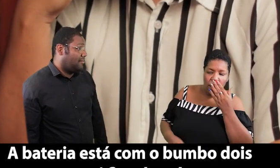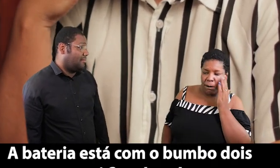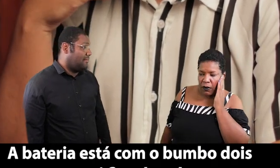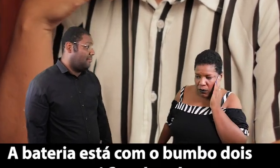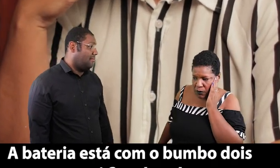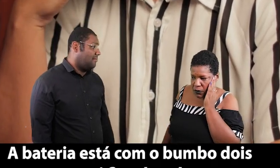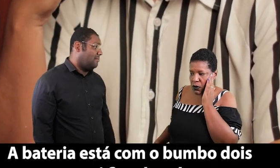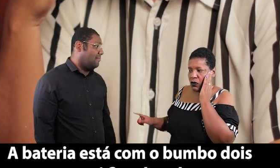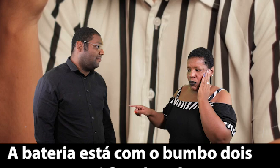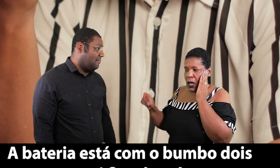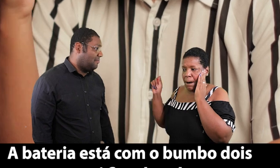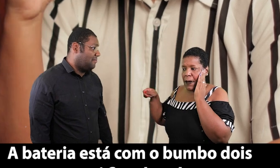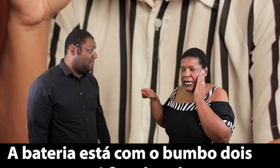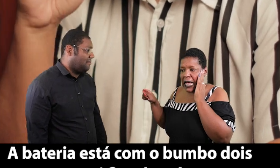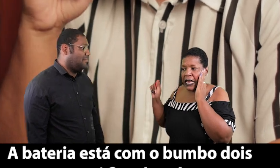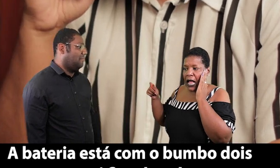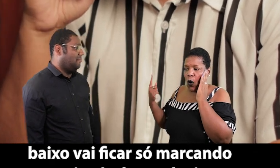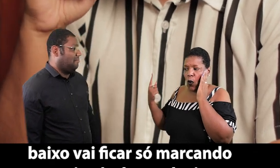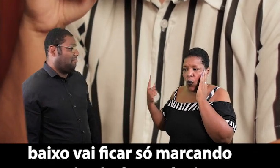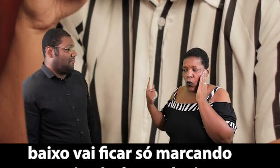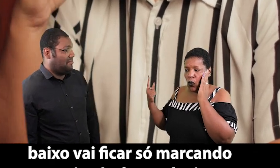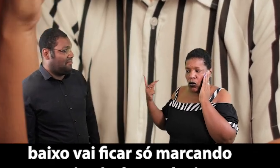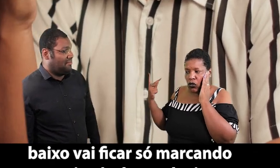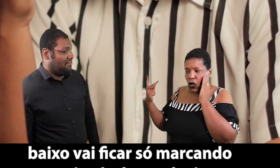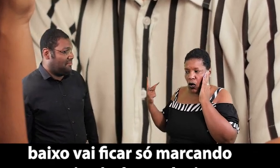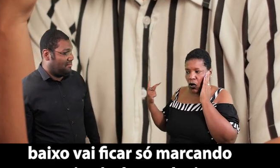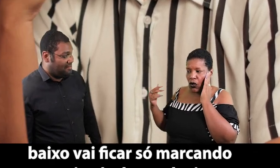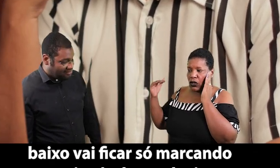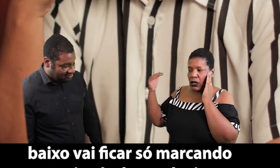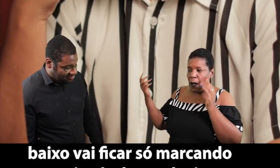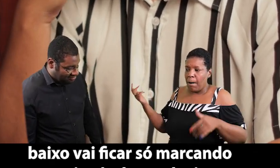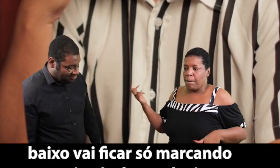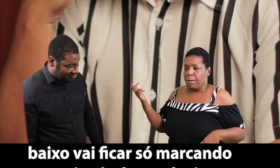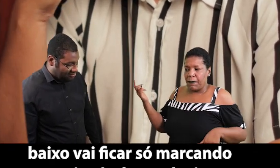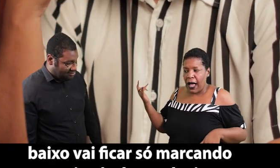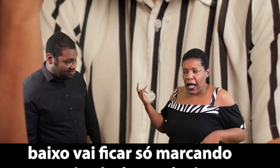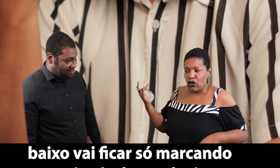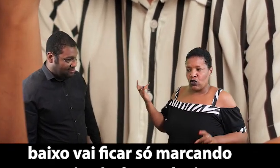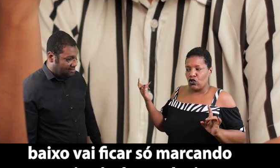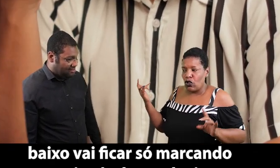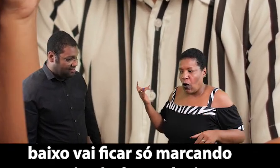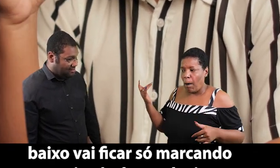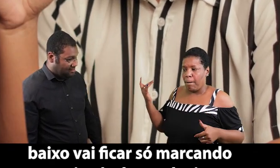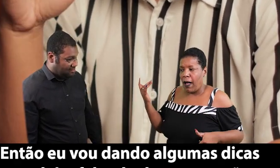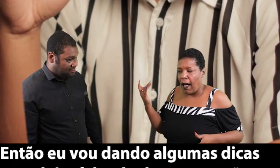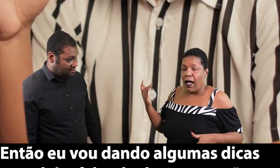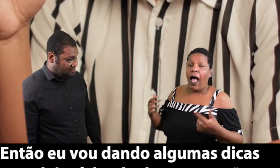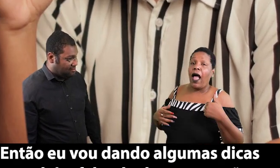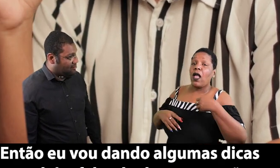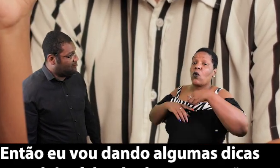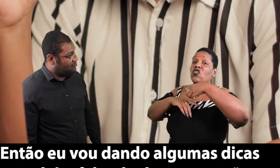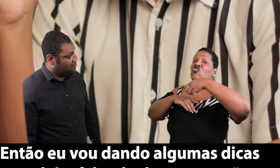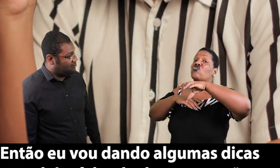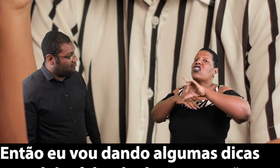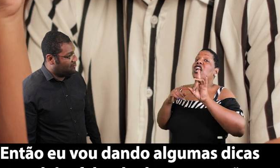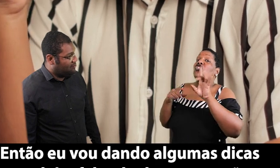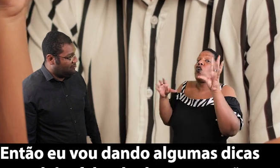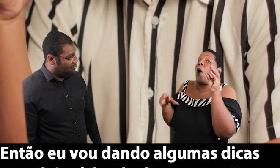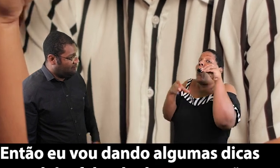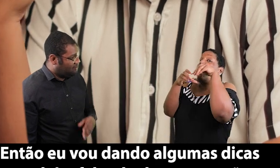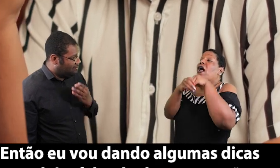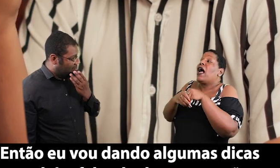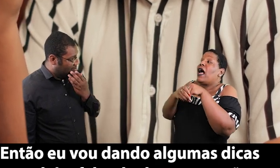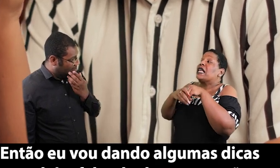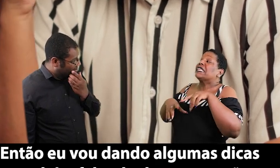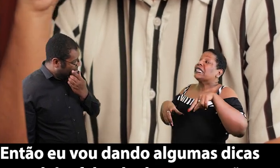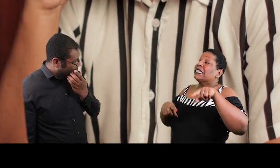bateria tá com bumbo 2, agora vai ficar bumbo 1. Baixo vai ficar só marcando, em vez de conduzir. Então eu vou dando algumas dicas e também falando